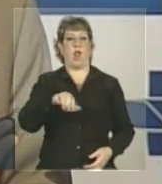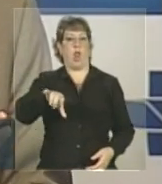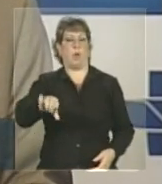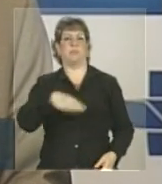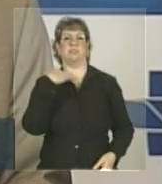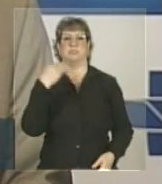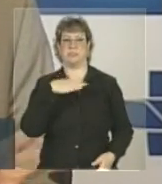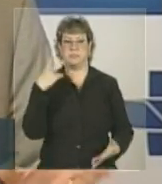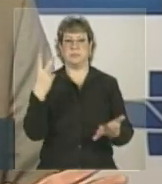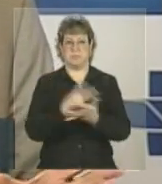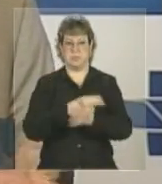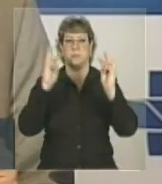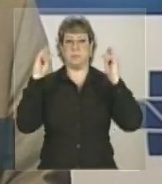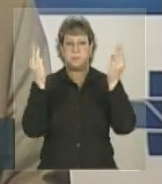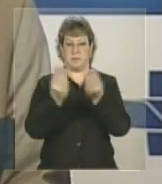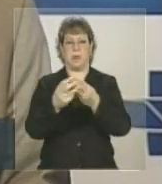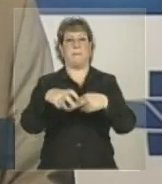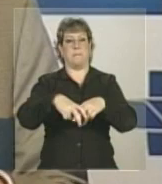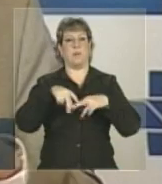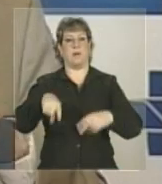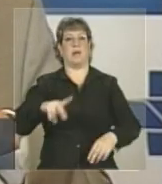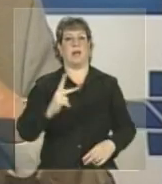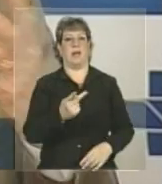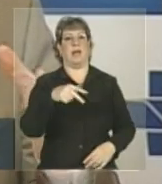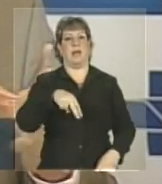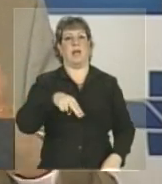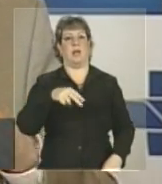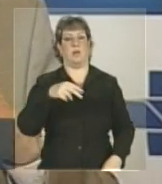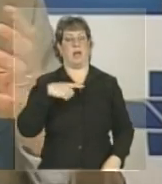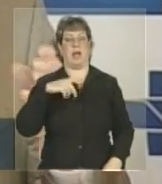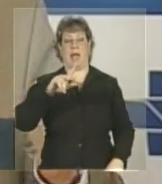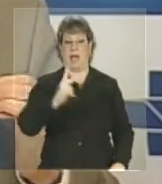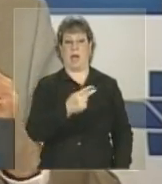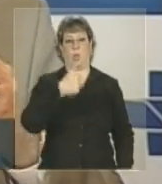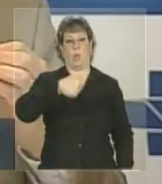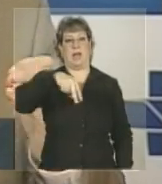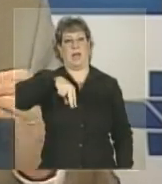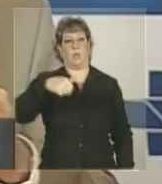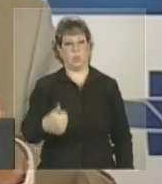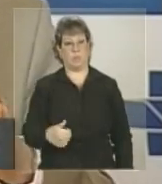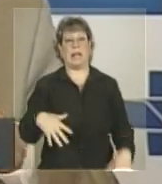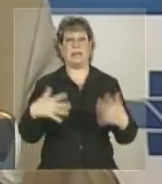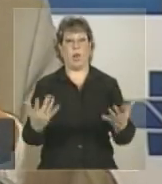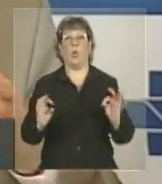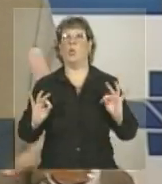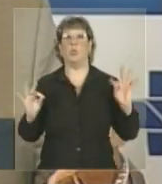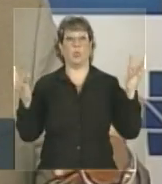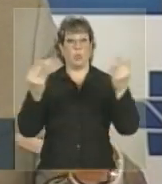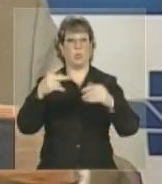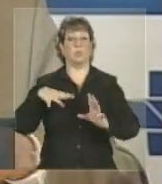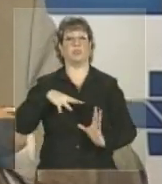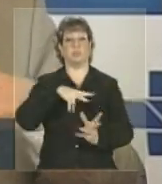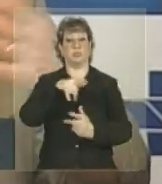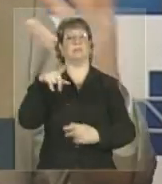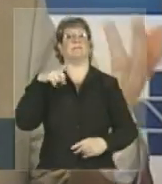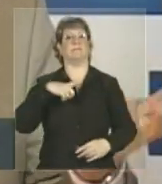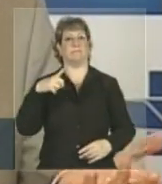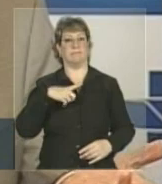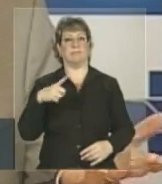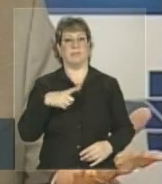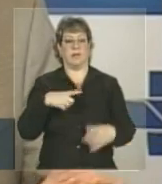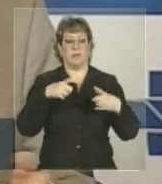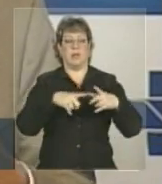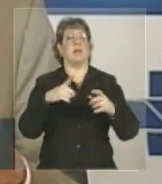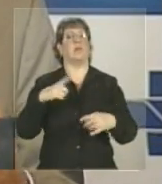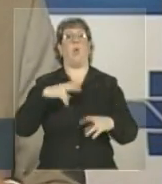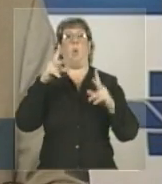279 mortes, né, relacionadas com o vírus H1N1. Em todas as partes do mundo, você tem circulação limitada, não é mais explosiva como